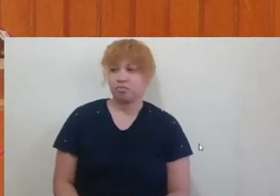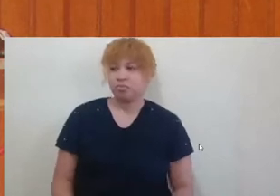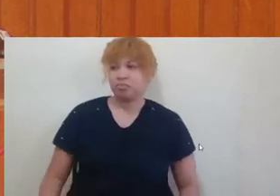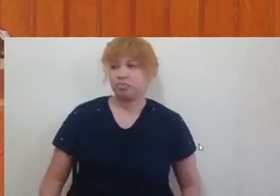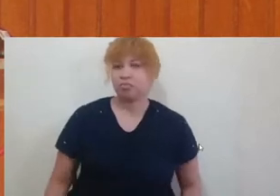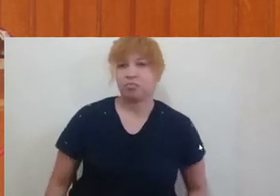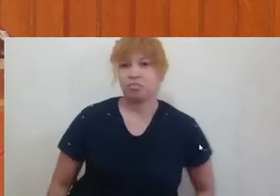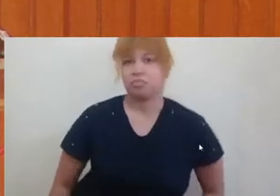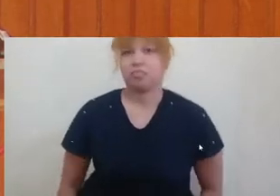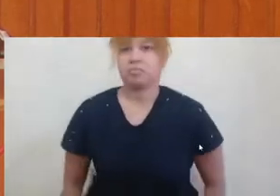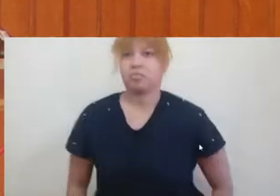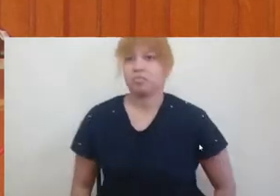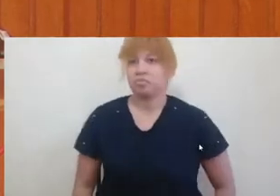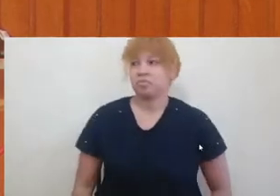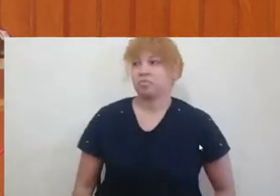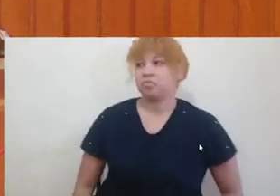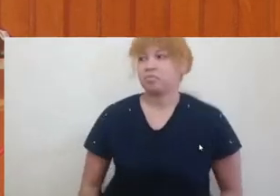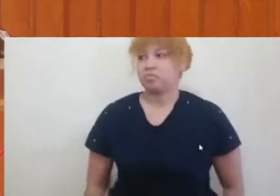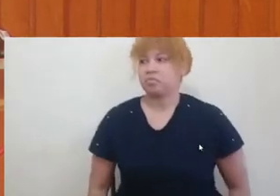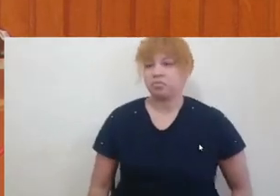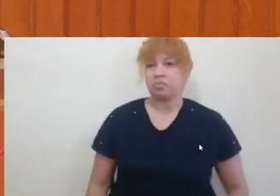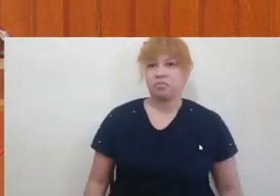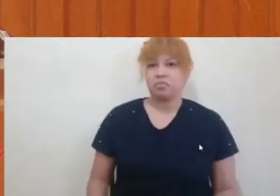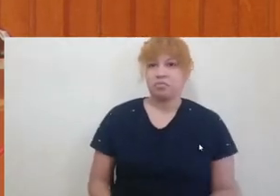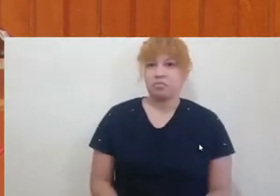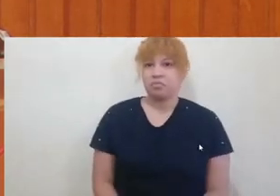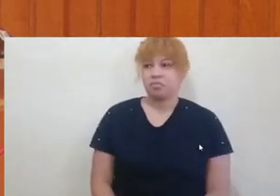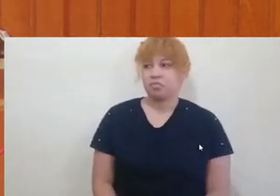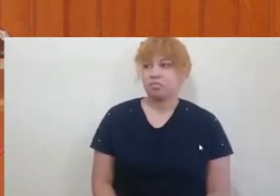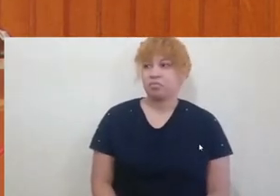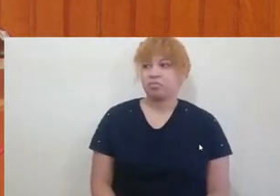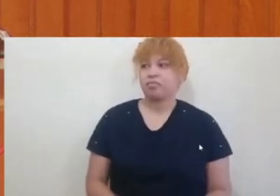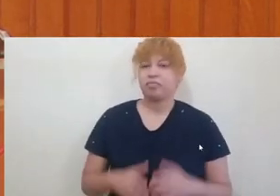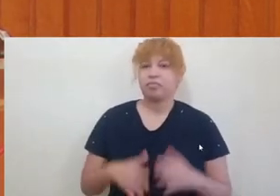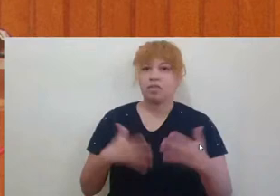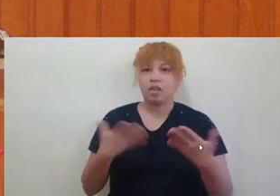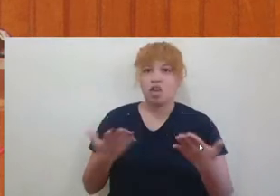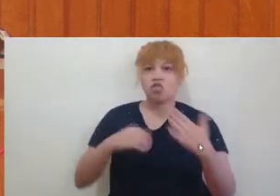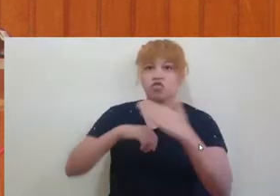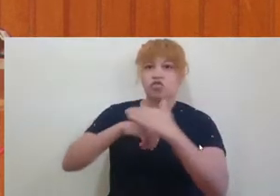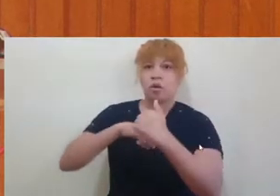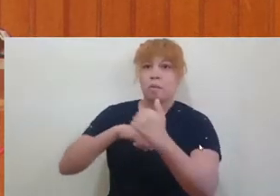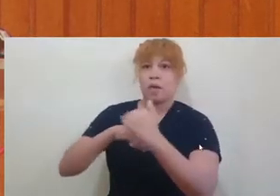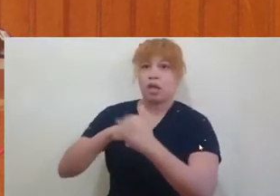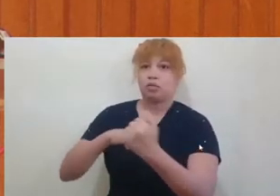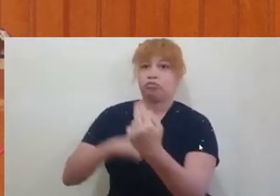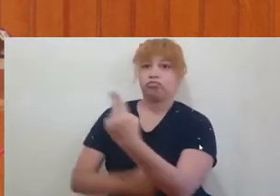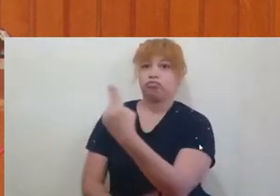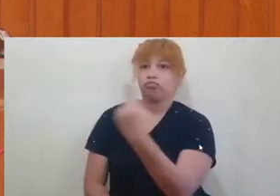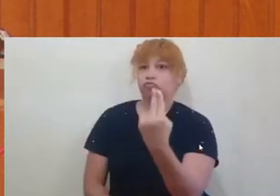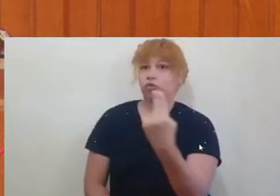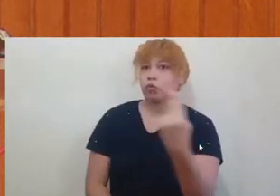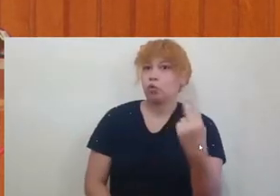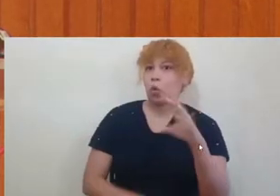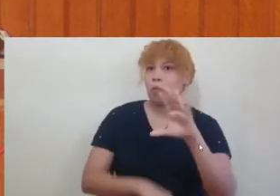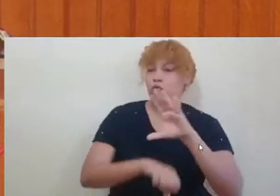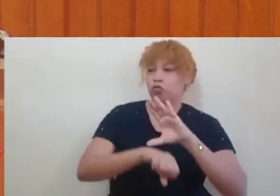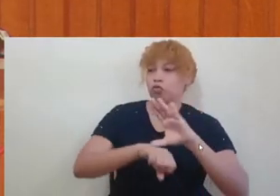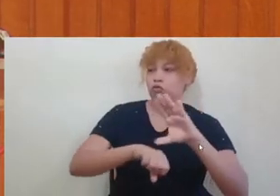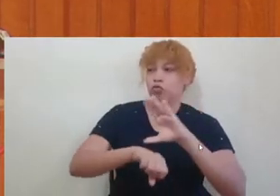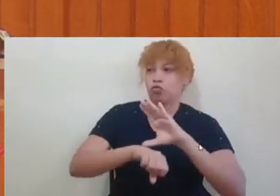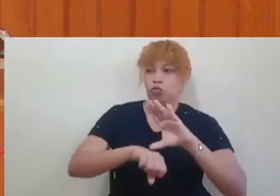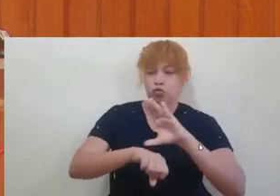Administração Unidade Acadêmica de Serra Talhada, Administração Pública da Unidade Acadêmica de Educação à